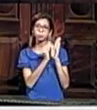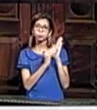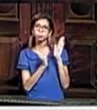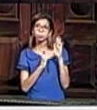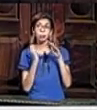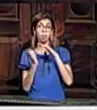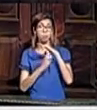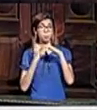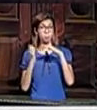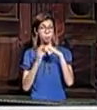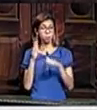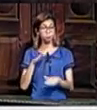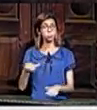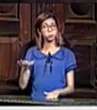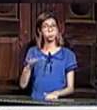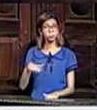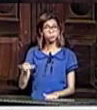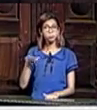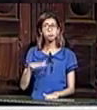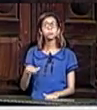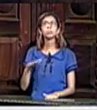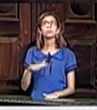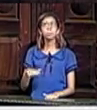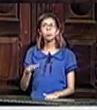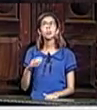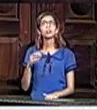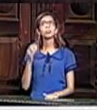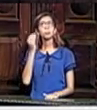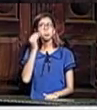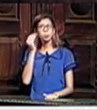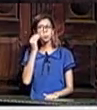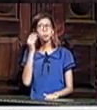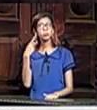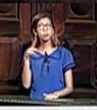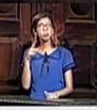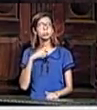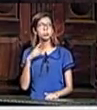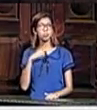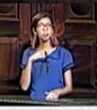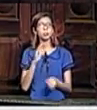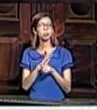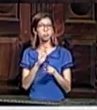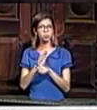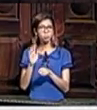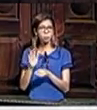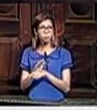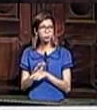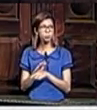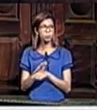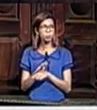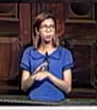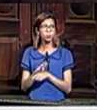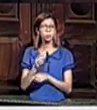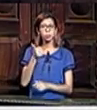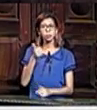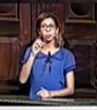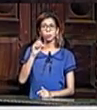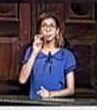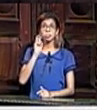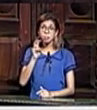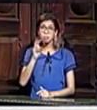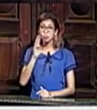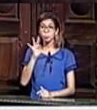realização ou obtenção de empregos. Não é verdade. Então, nós